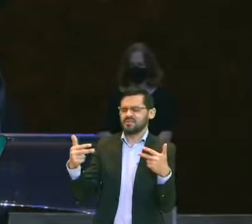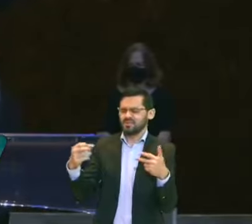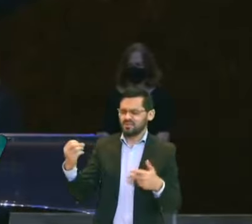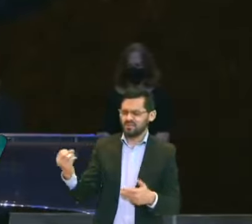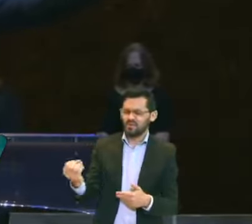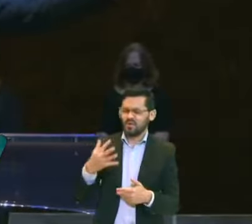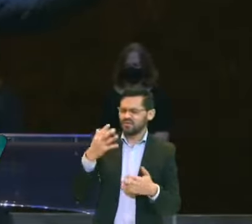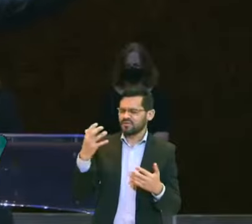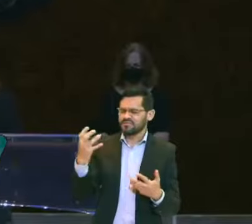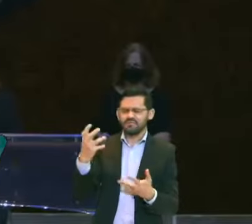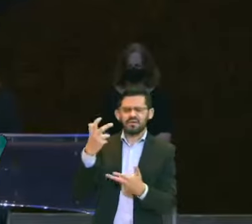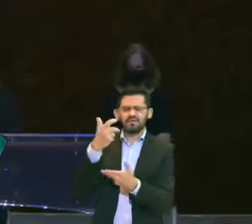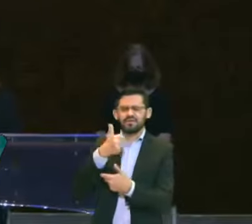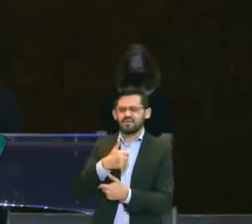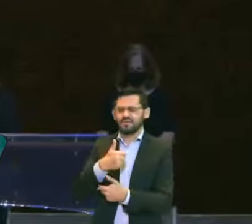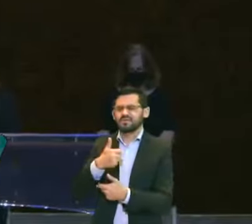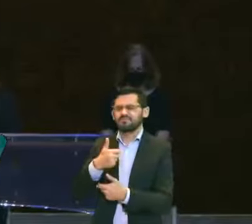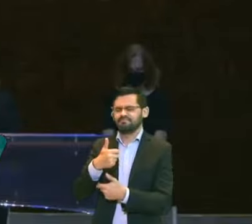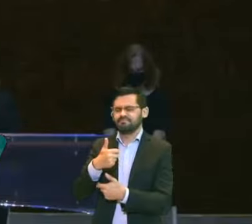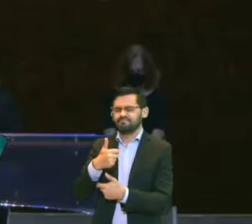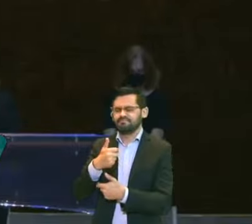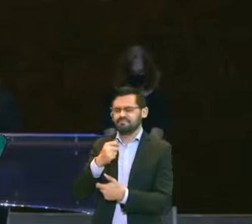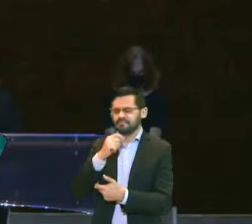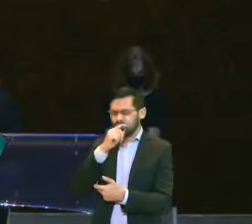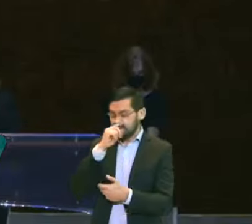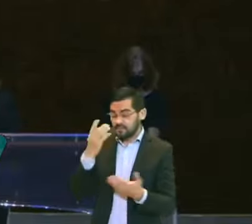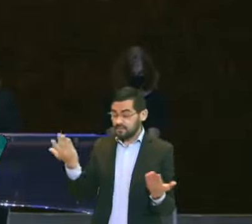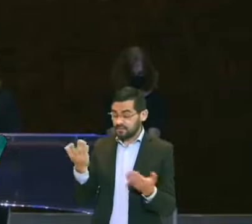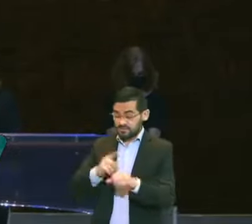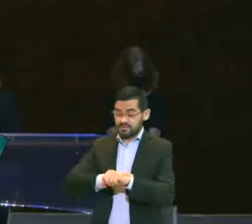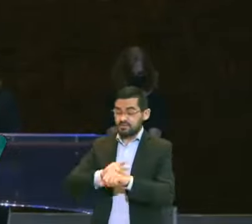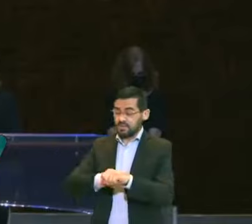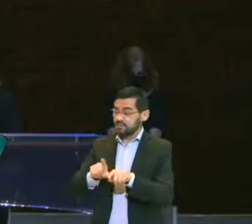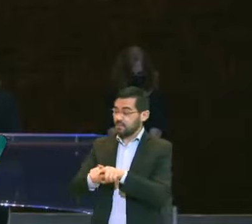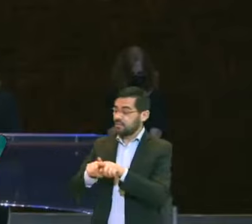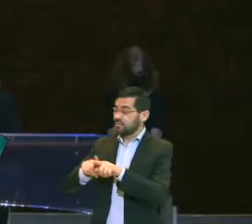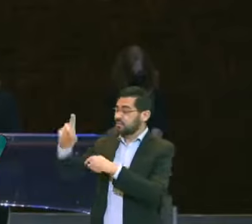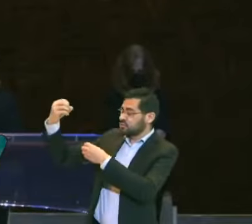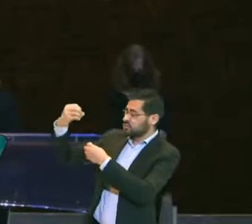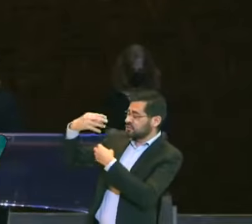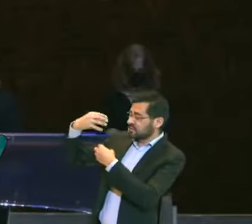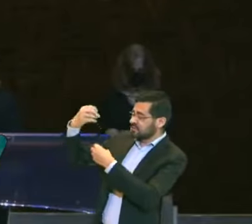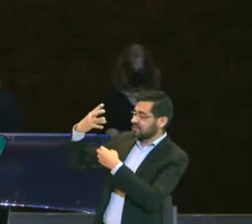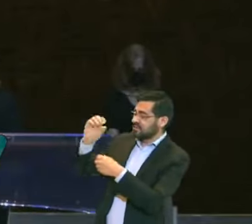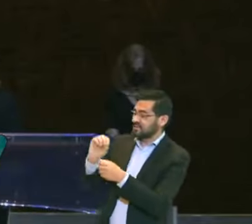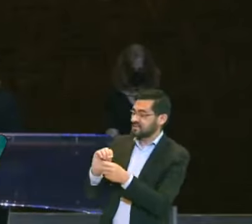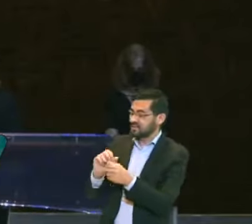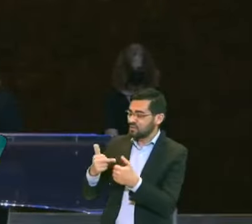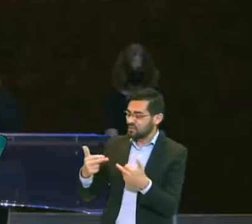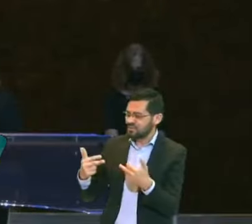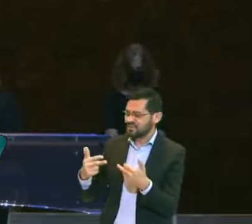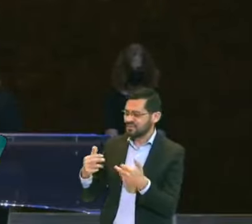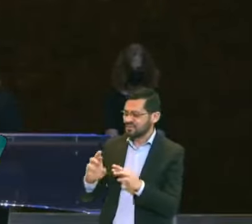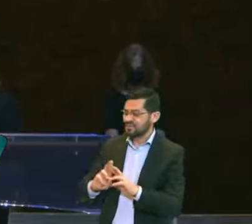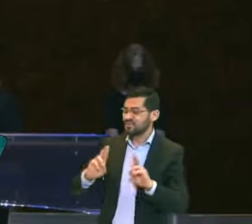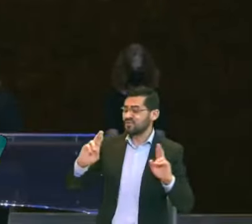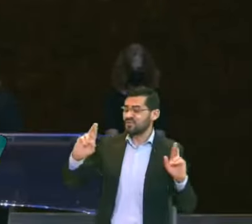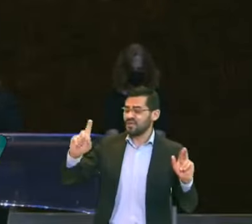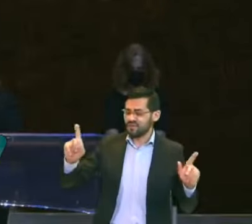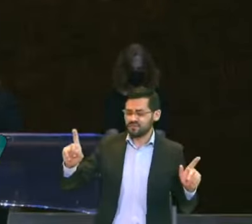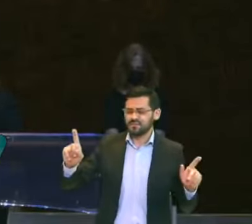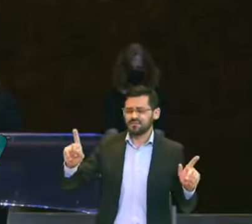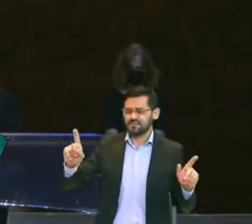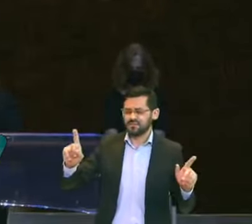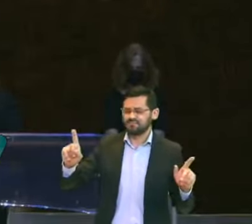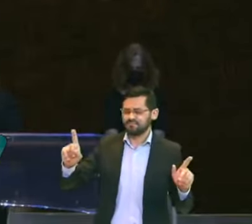coisas incríveis e impressionantes. Que nesse tempo o Senhor nos ensine a plantar jardins, a fazer o